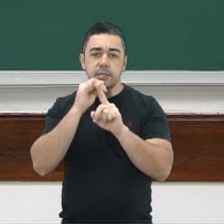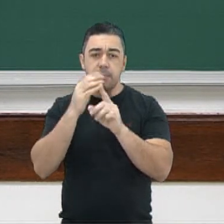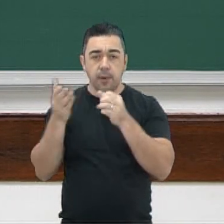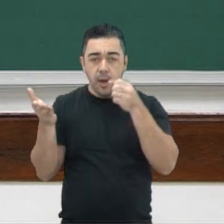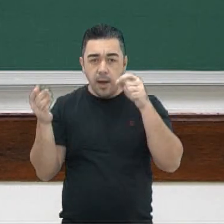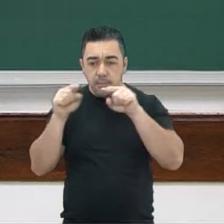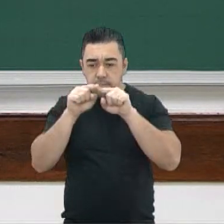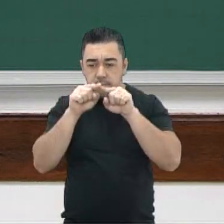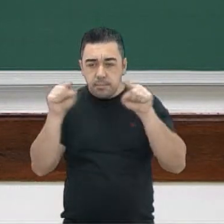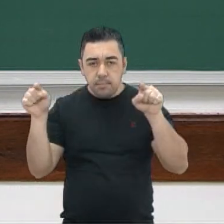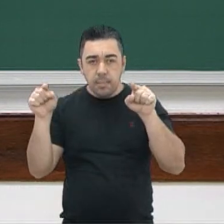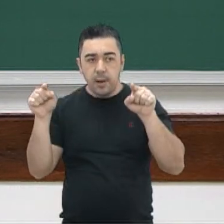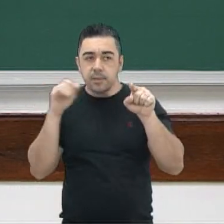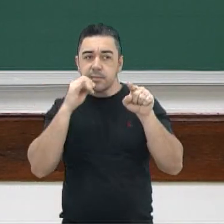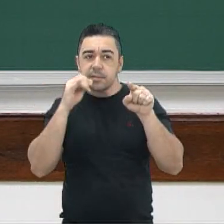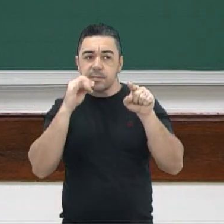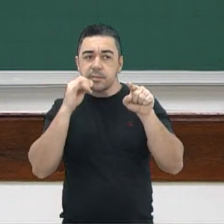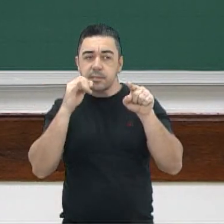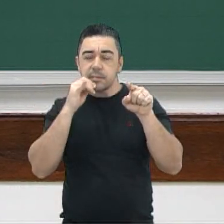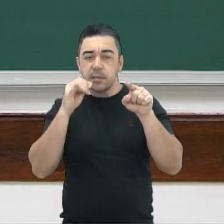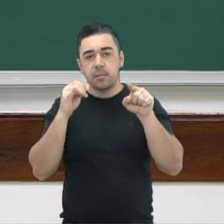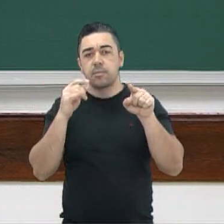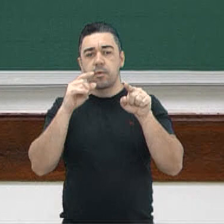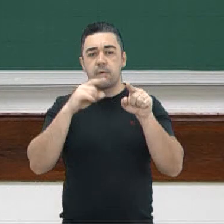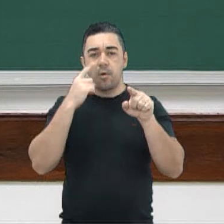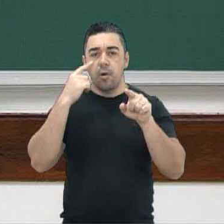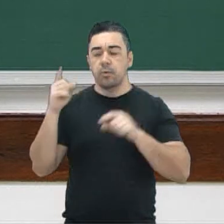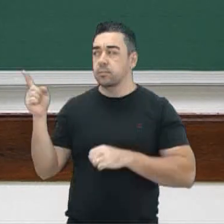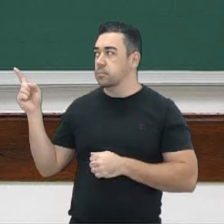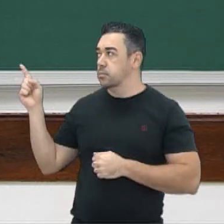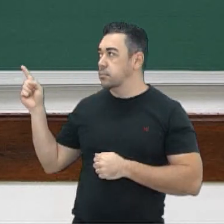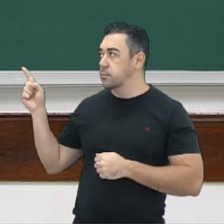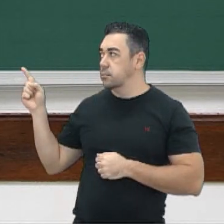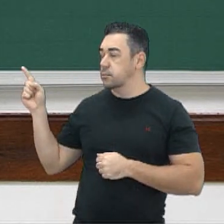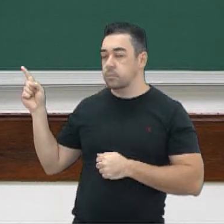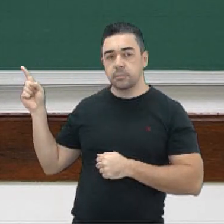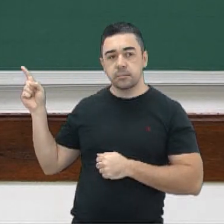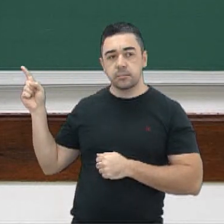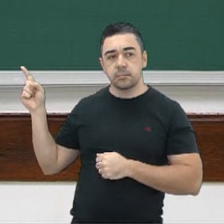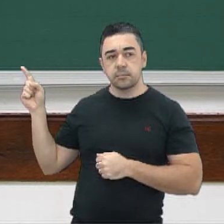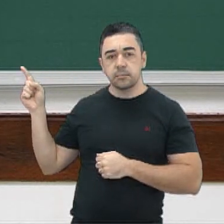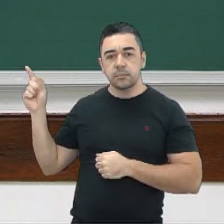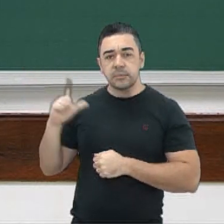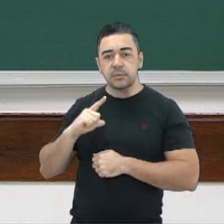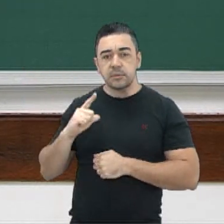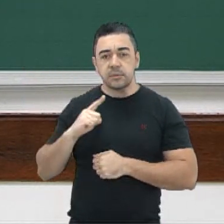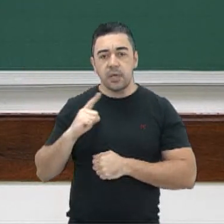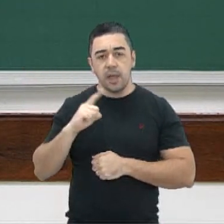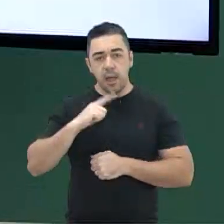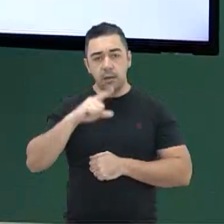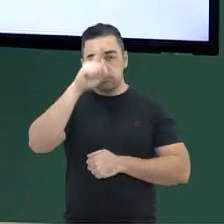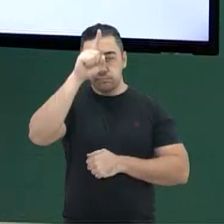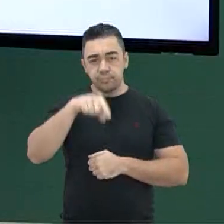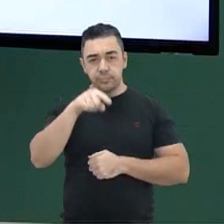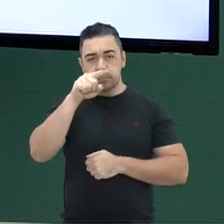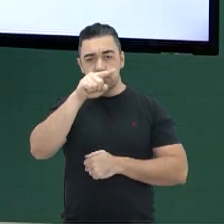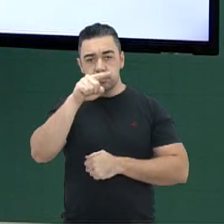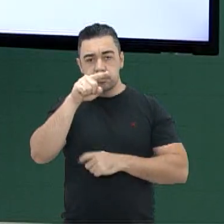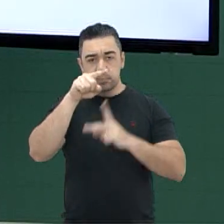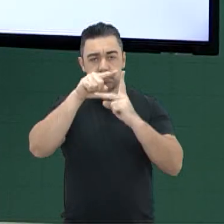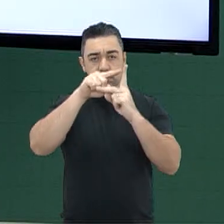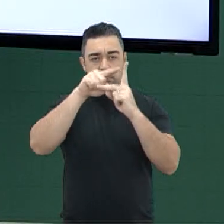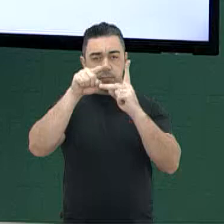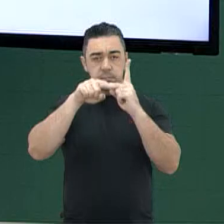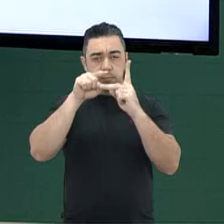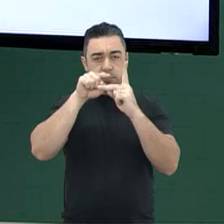base oposta ao seu ângulo. Olha lá, ó. É uma perpendicular de 90 graus. Então, a minha resposta